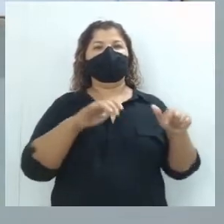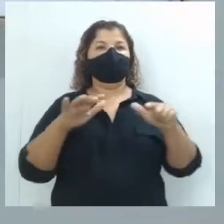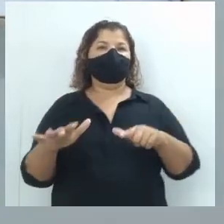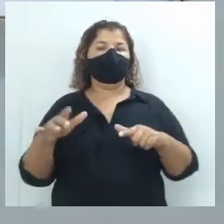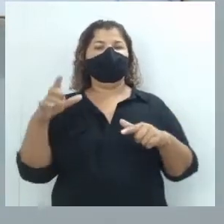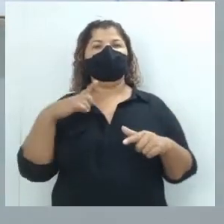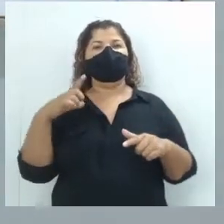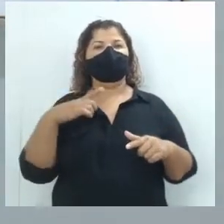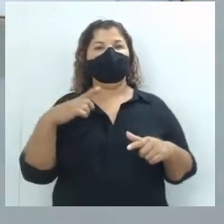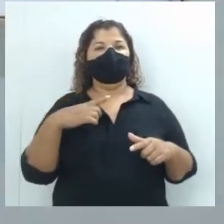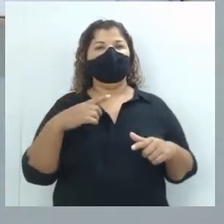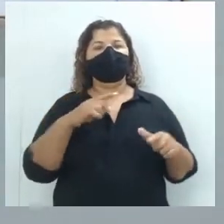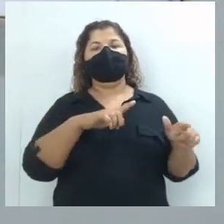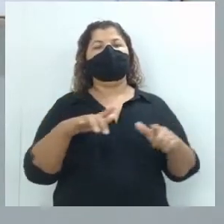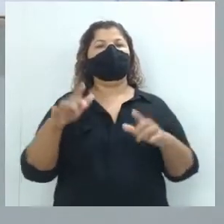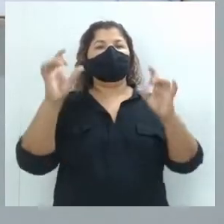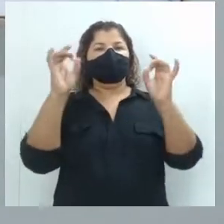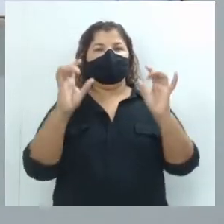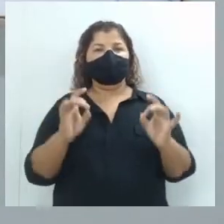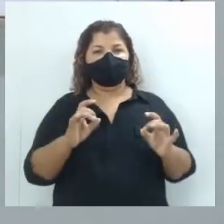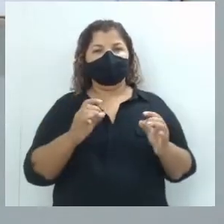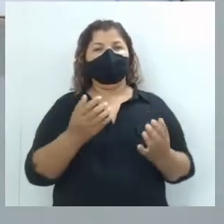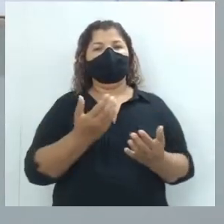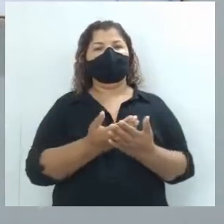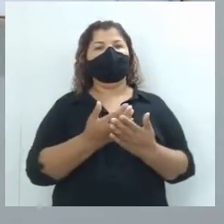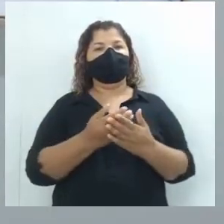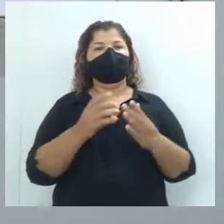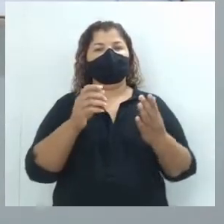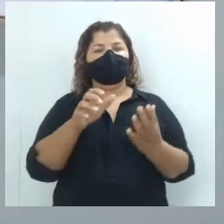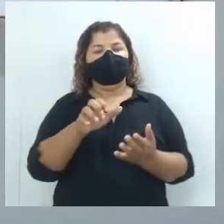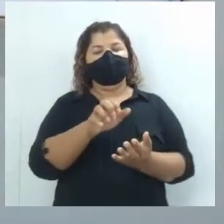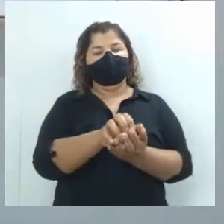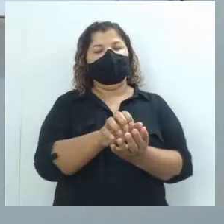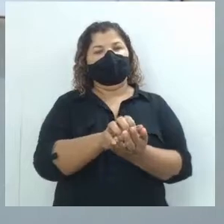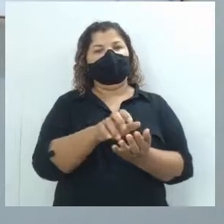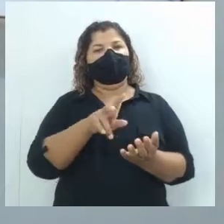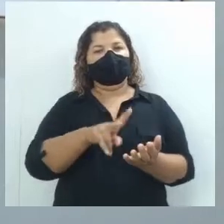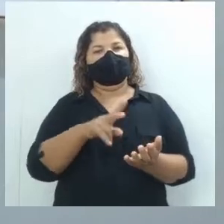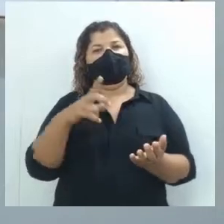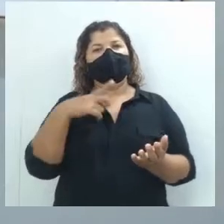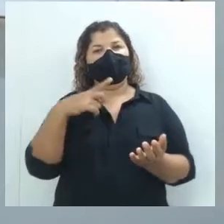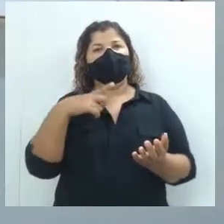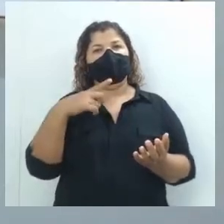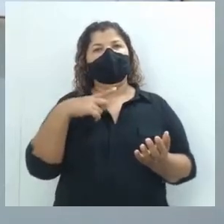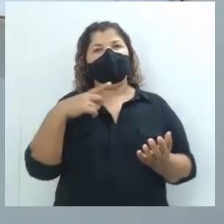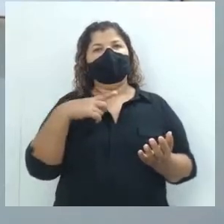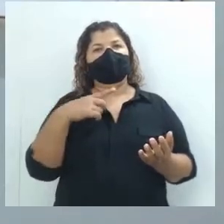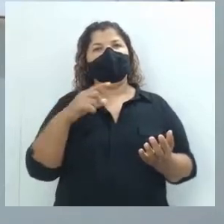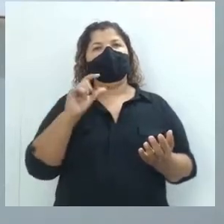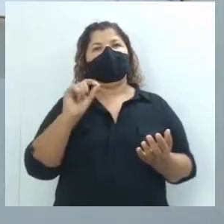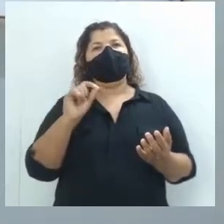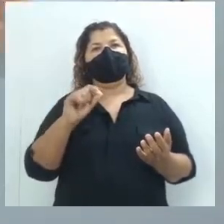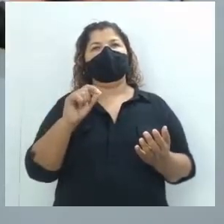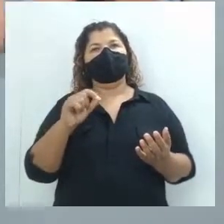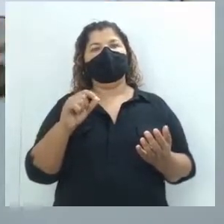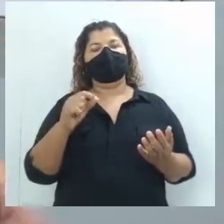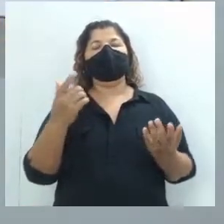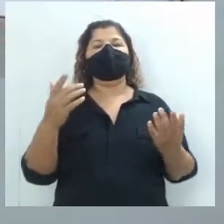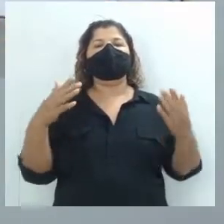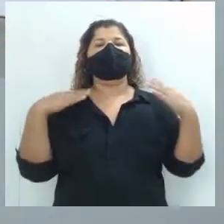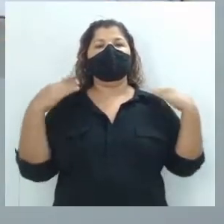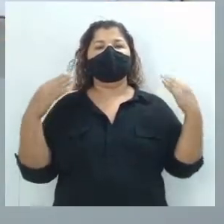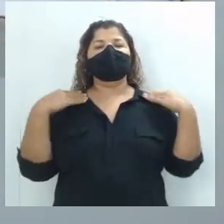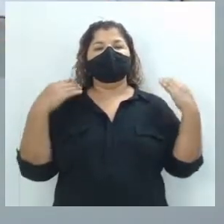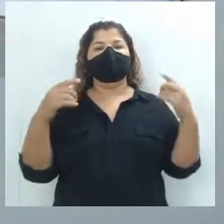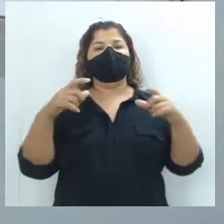gente vai ter uma semana especial aí no EducaPE, tá? O EducaPE próxima semana vai fazer um, vamos dizer assim, um passeio pelo